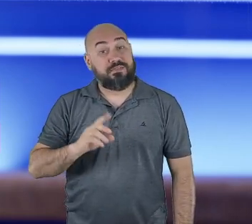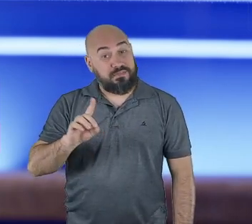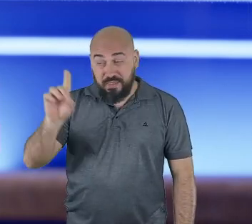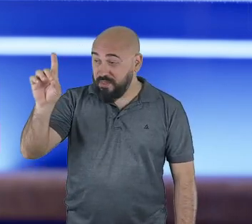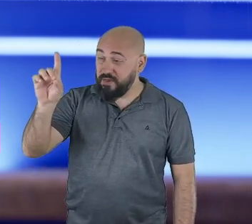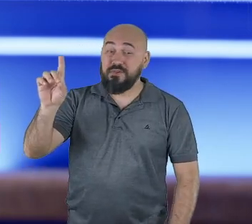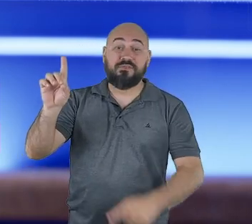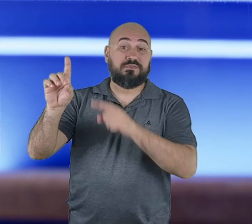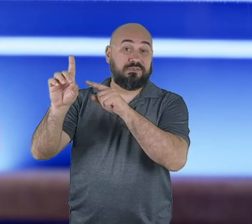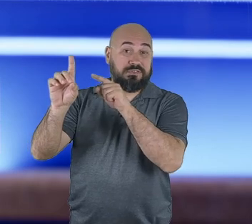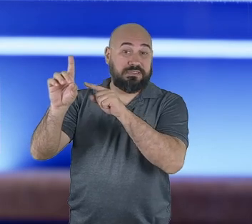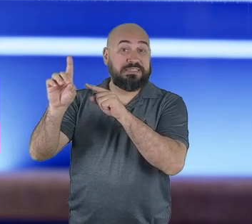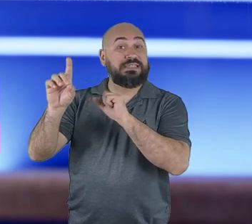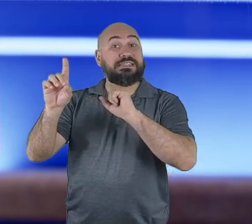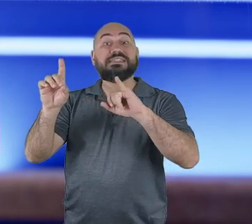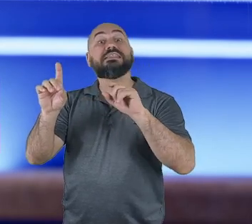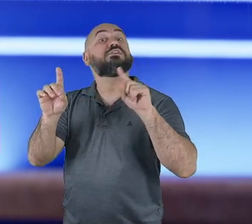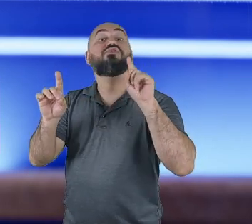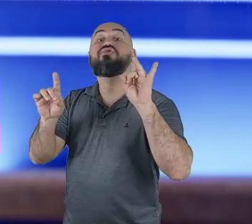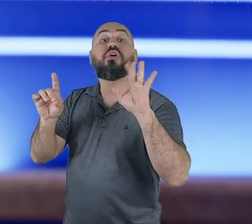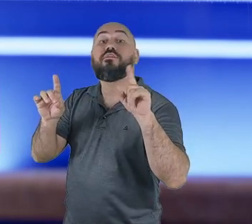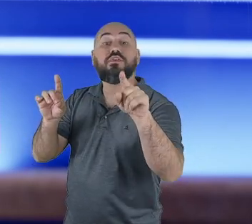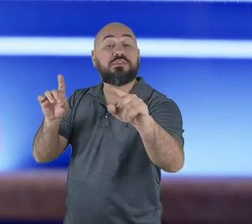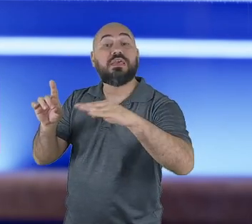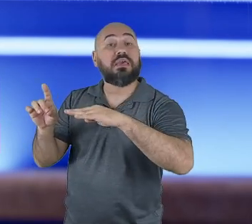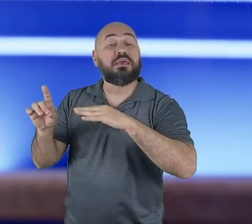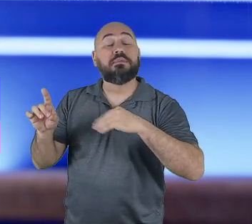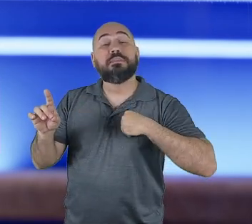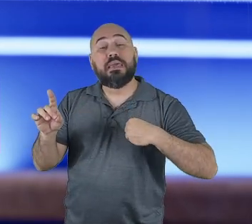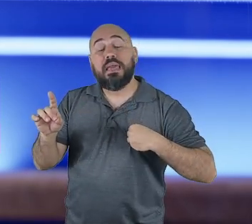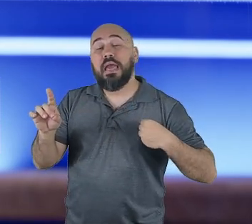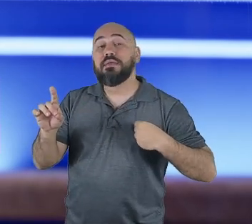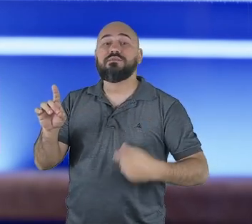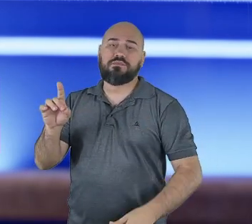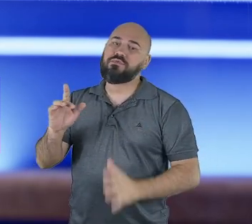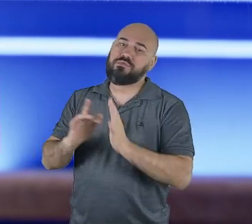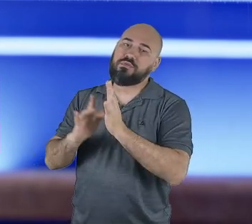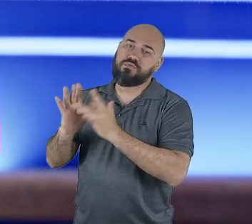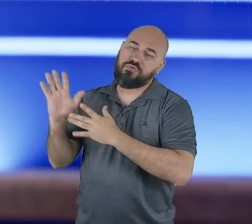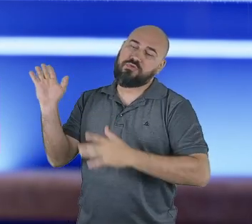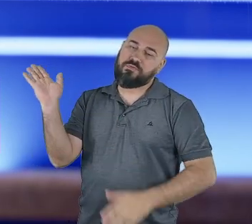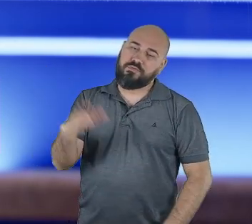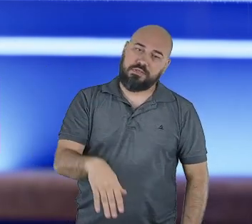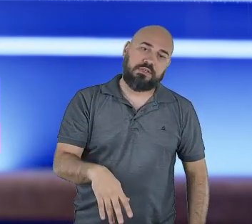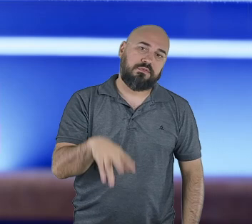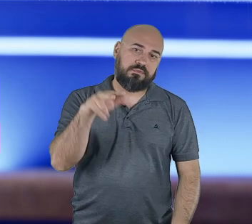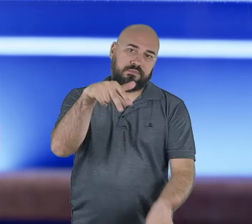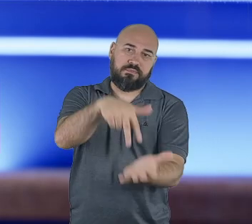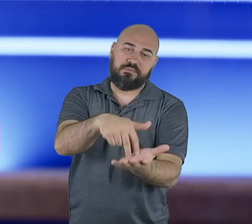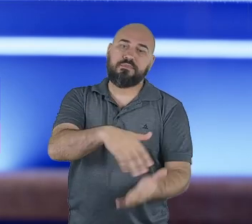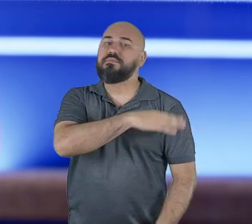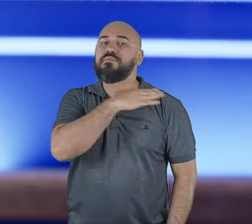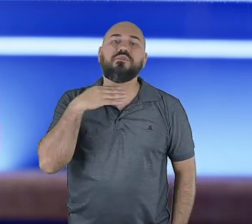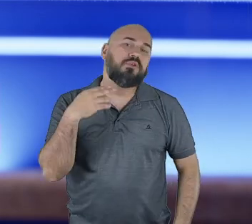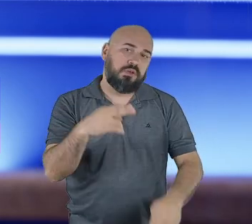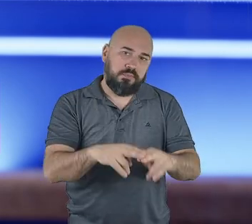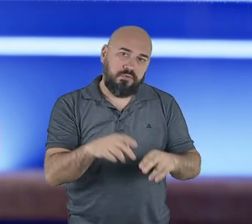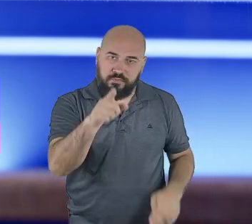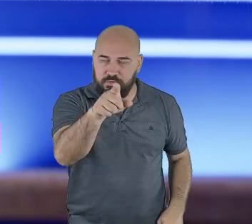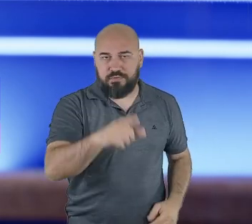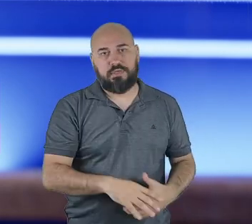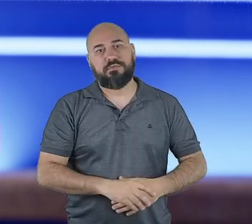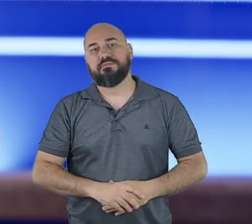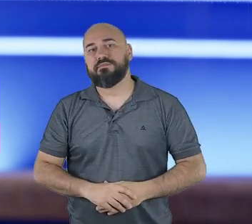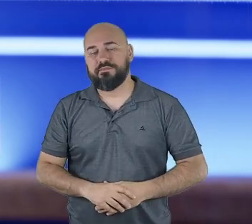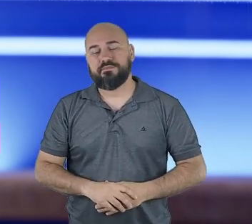Deus mesmo assim teria enviado seu filho para morrer só por essa pessoa. E assim,